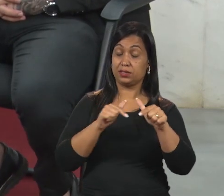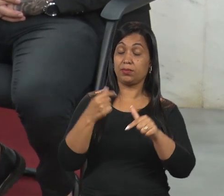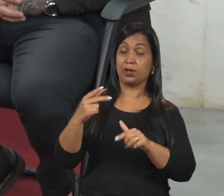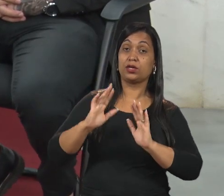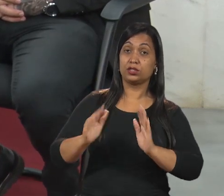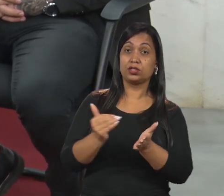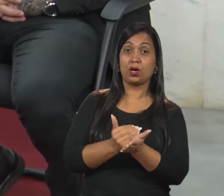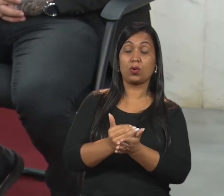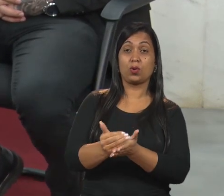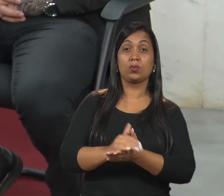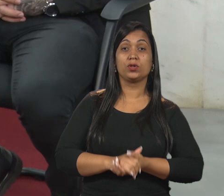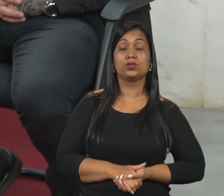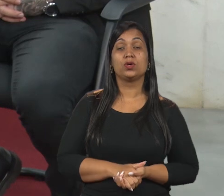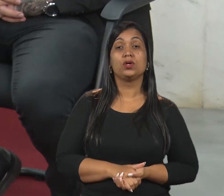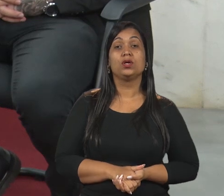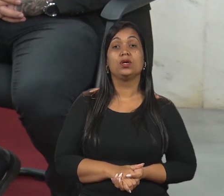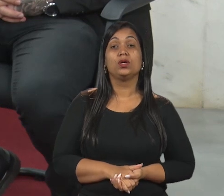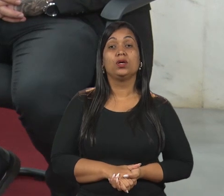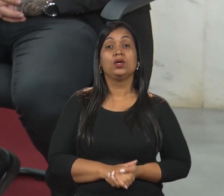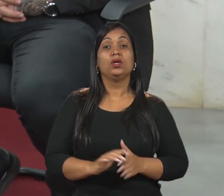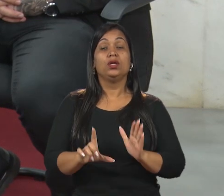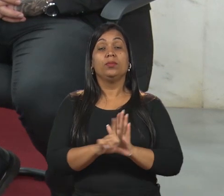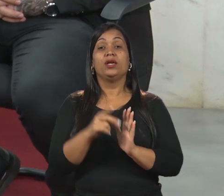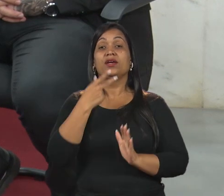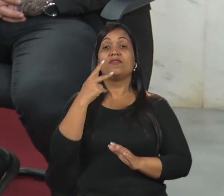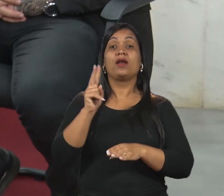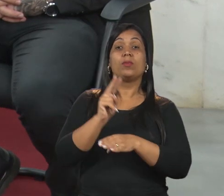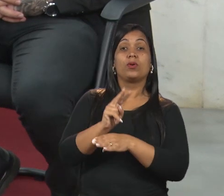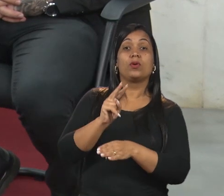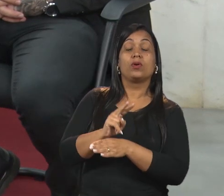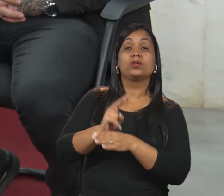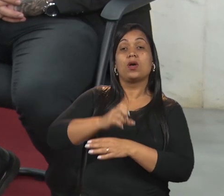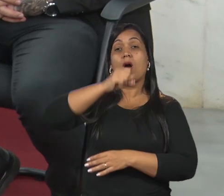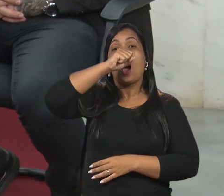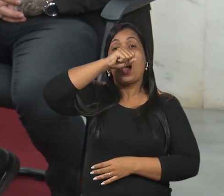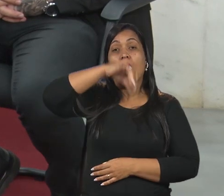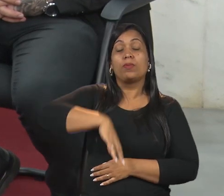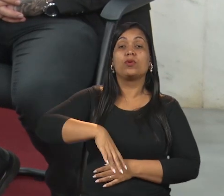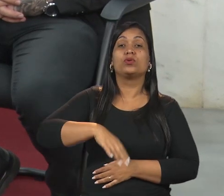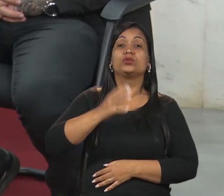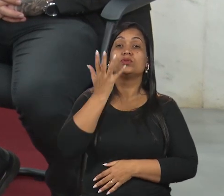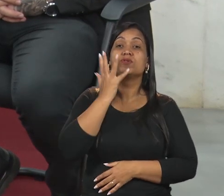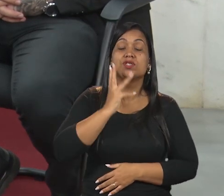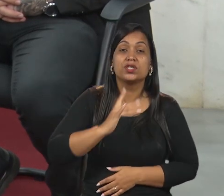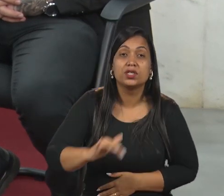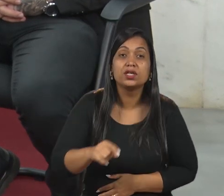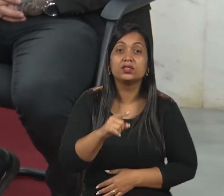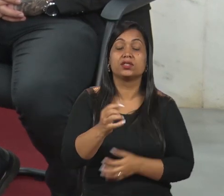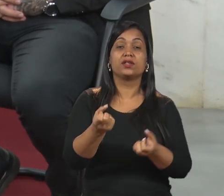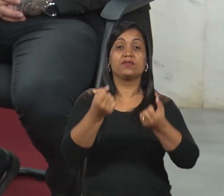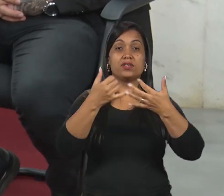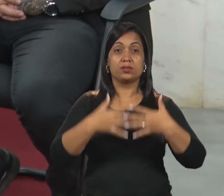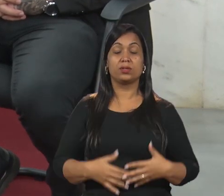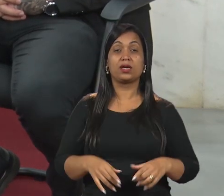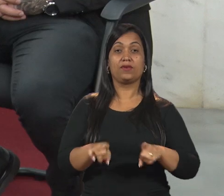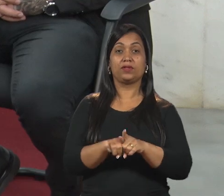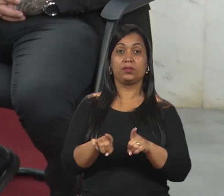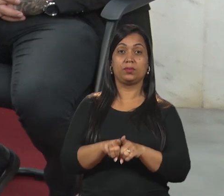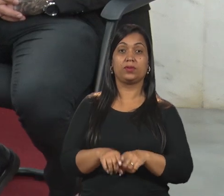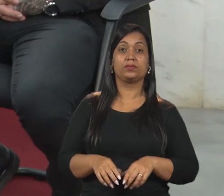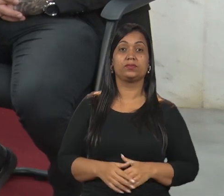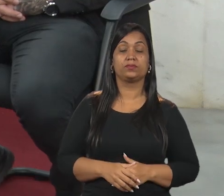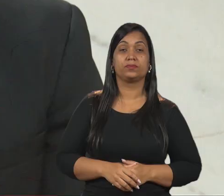já realizava, tem uma lei que fala da proteção contra o abuso sexual infantil. Eu queria que você falasse um pouquinho sobre isso. Eu